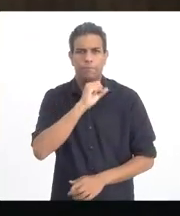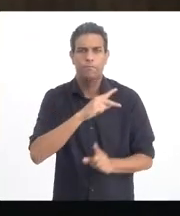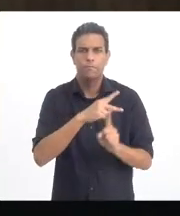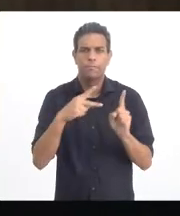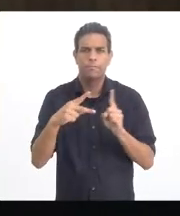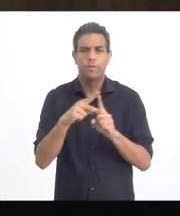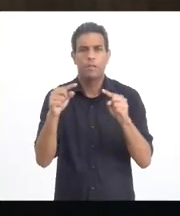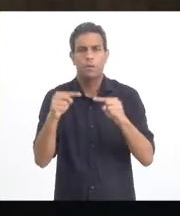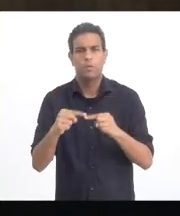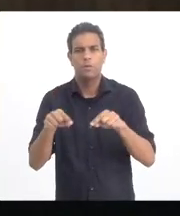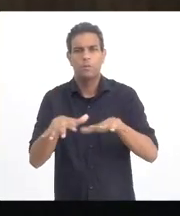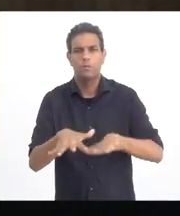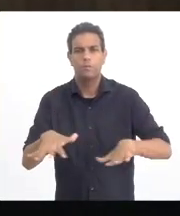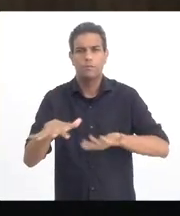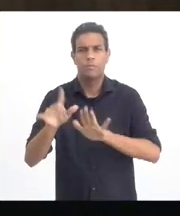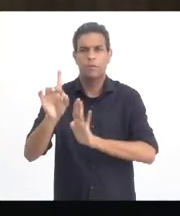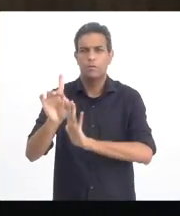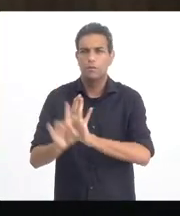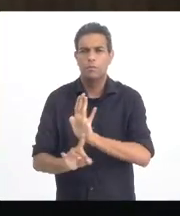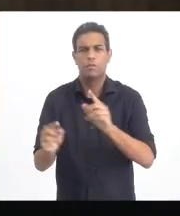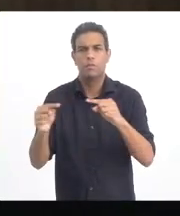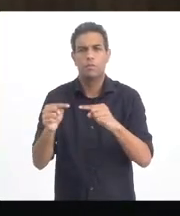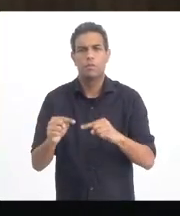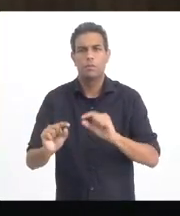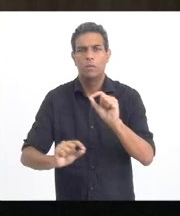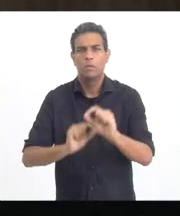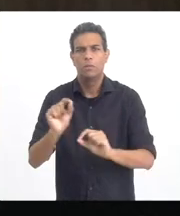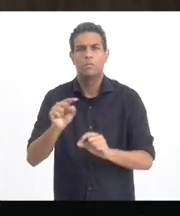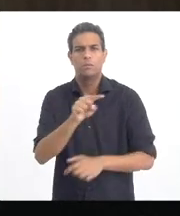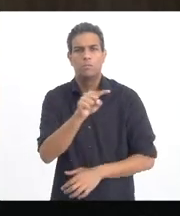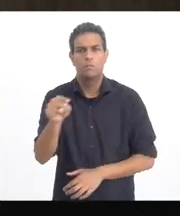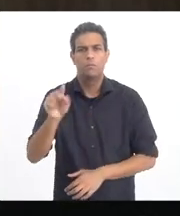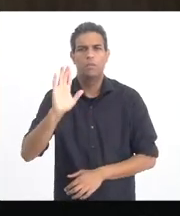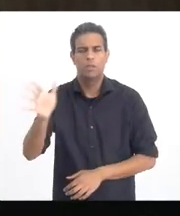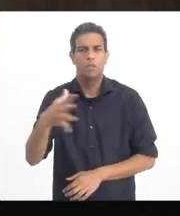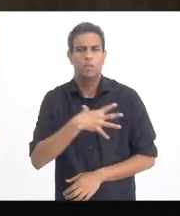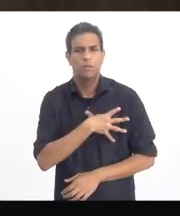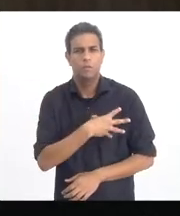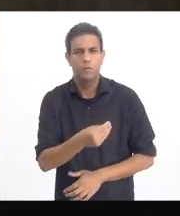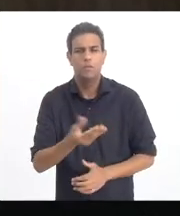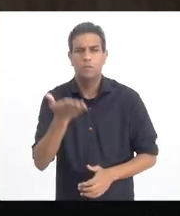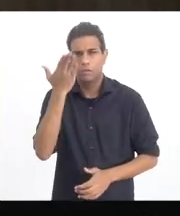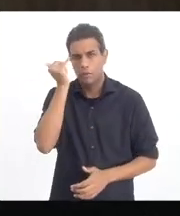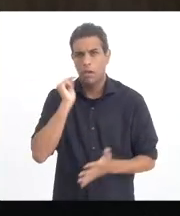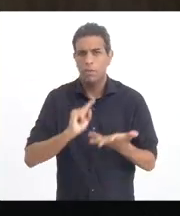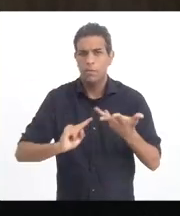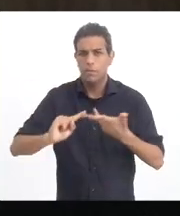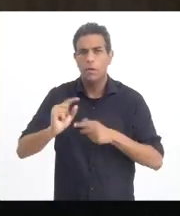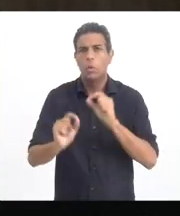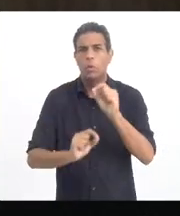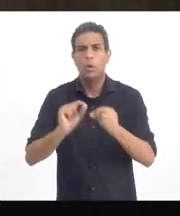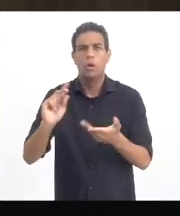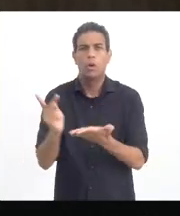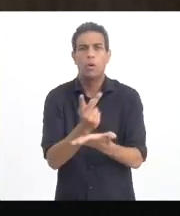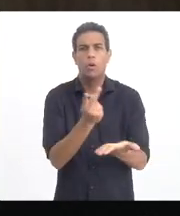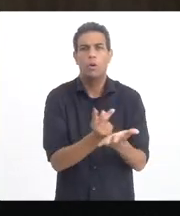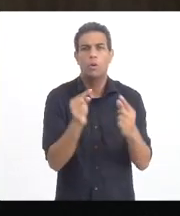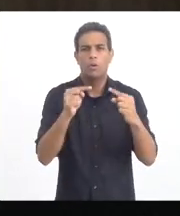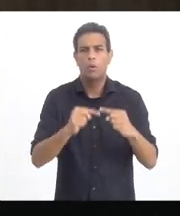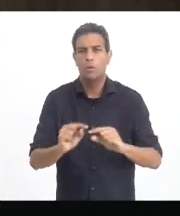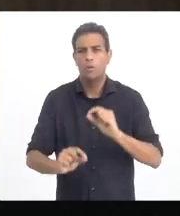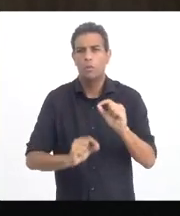E mais do que o campo do direito, somente aquele que é filho sabe o que se passa do seu pai na